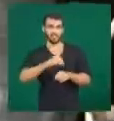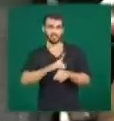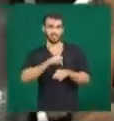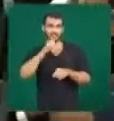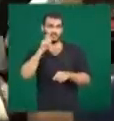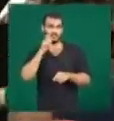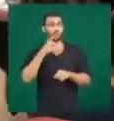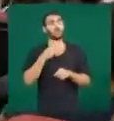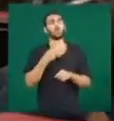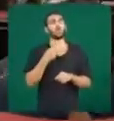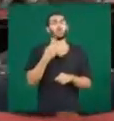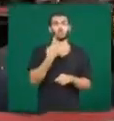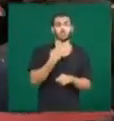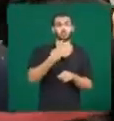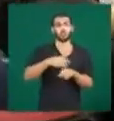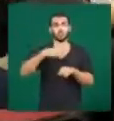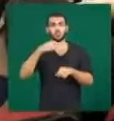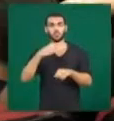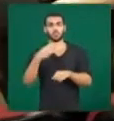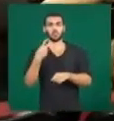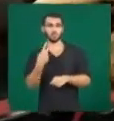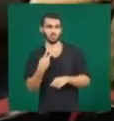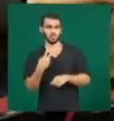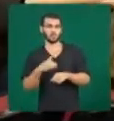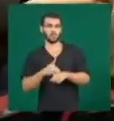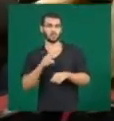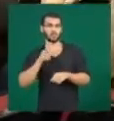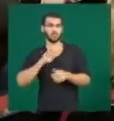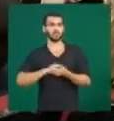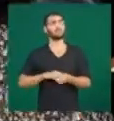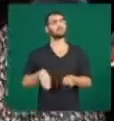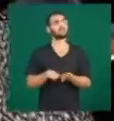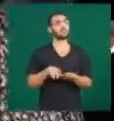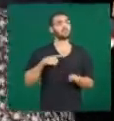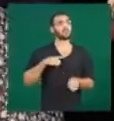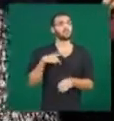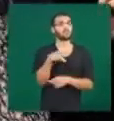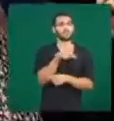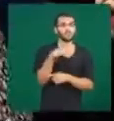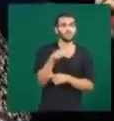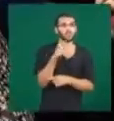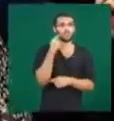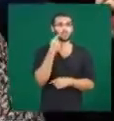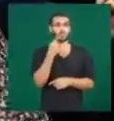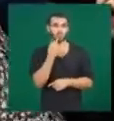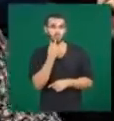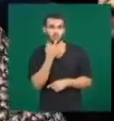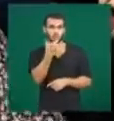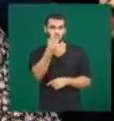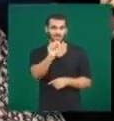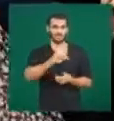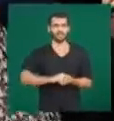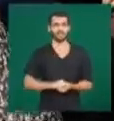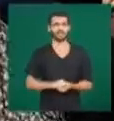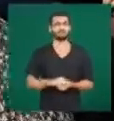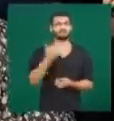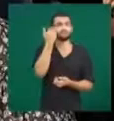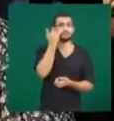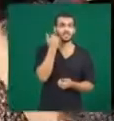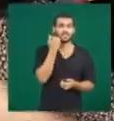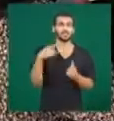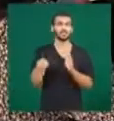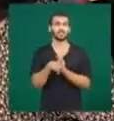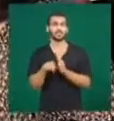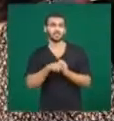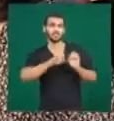no doutorado. Além disso, a UFO possui 10 docentes surdos. Flaviane está entre eles. Doutora em Educação e professora